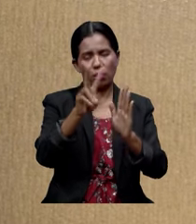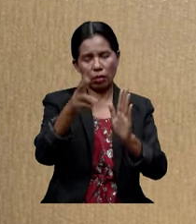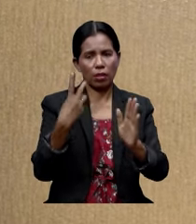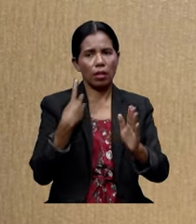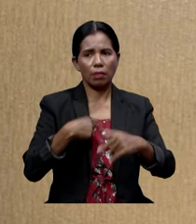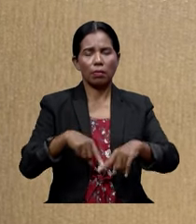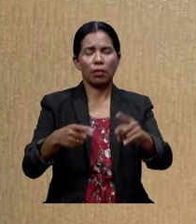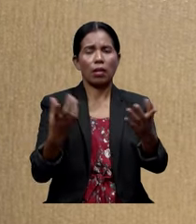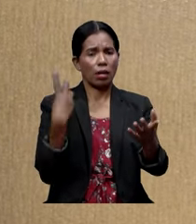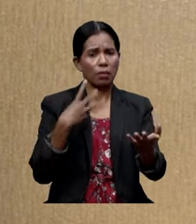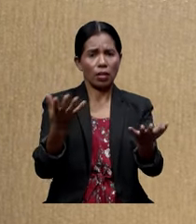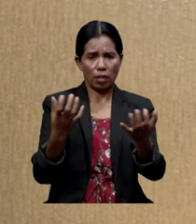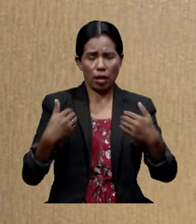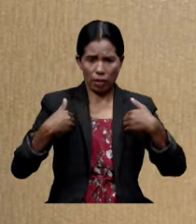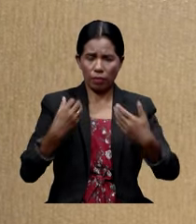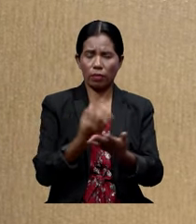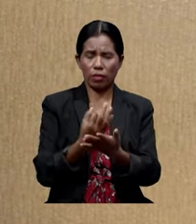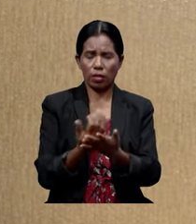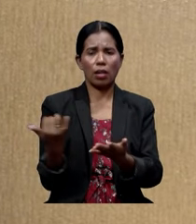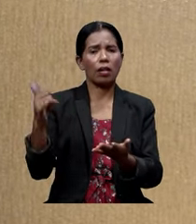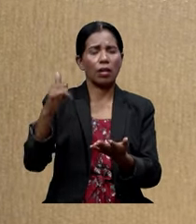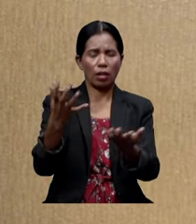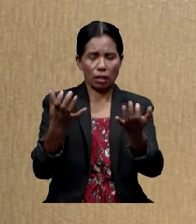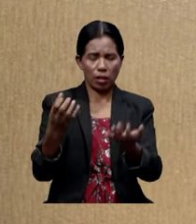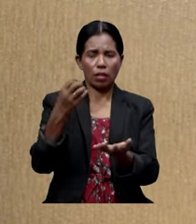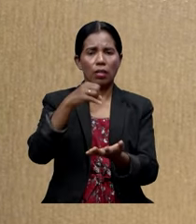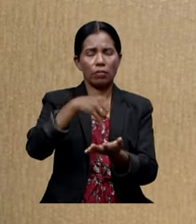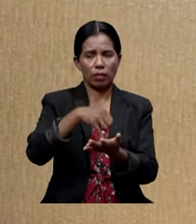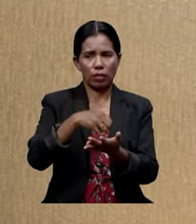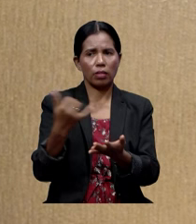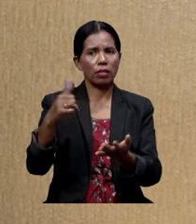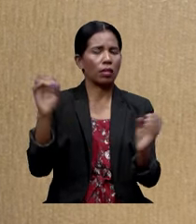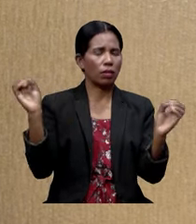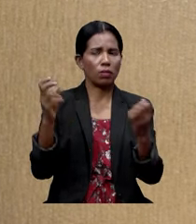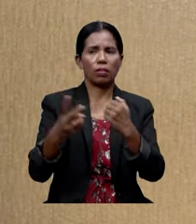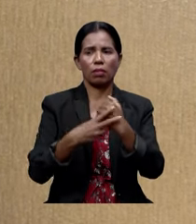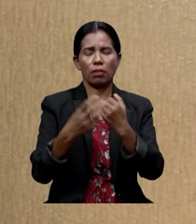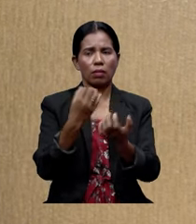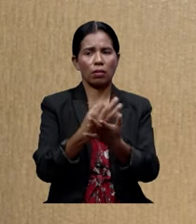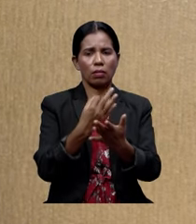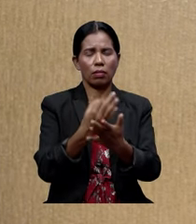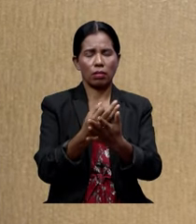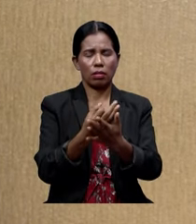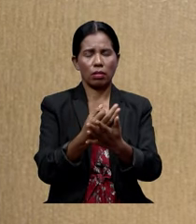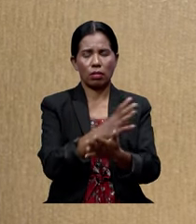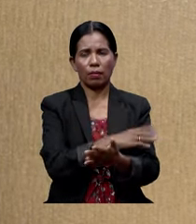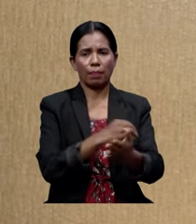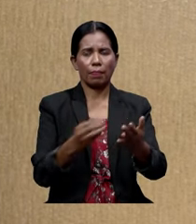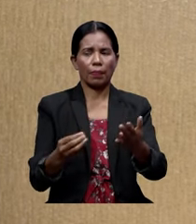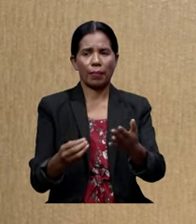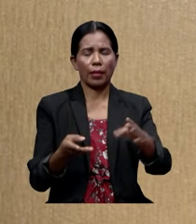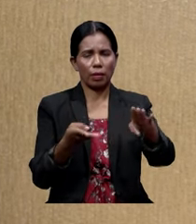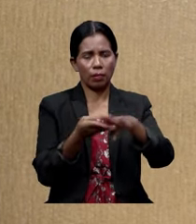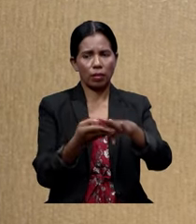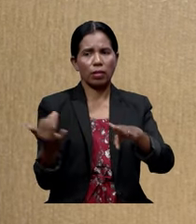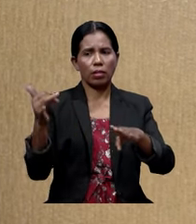ouça, se ele quer investir, Rai não é bem, ele ouça um bote. Se ele quer Rai, ele ouça, né? Ele é bem, colchão óculos. E a banco,